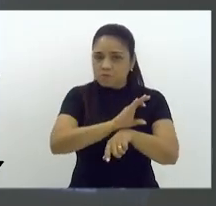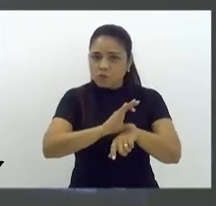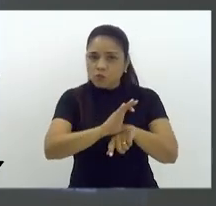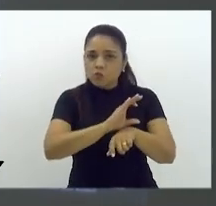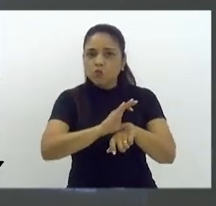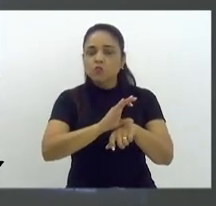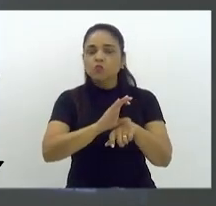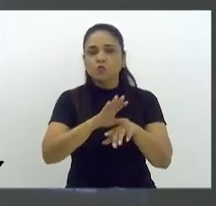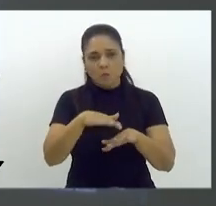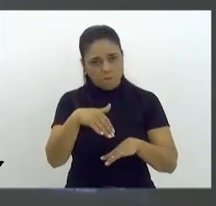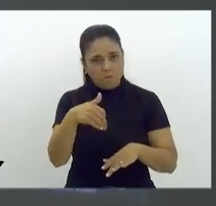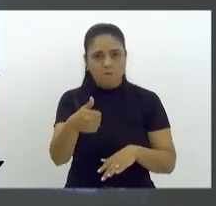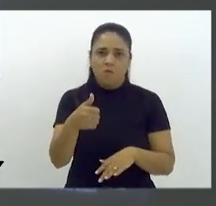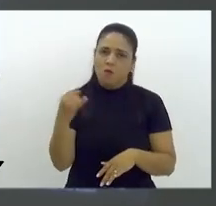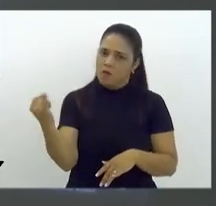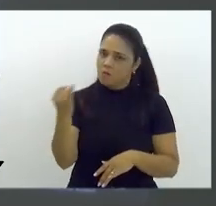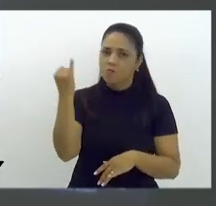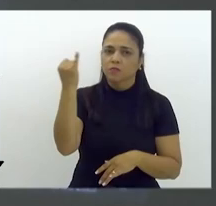importante